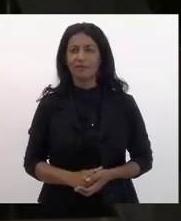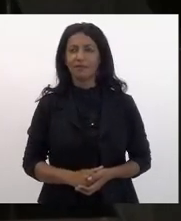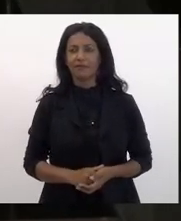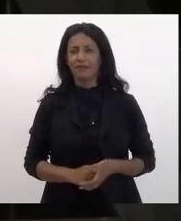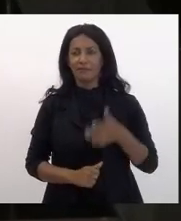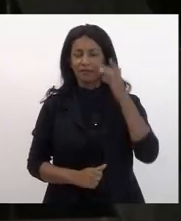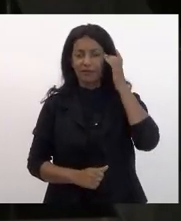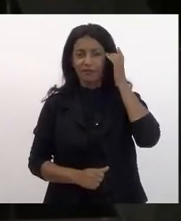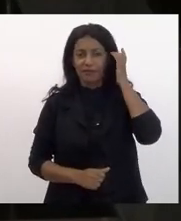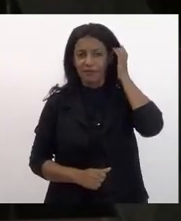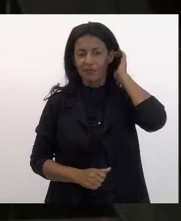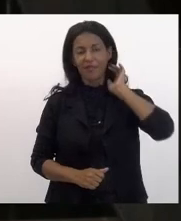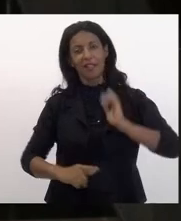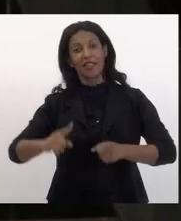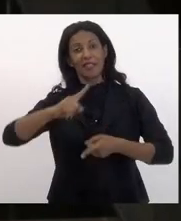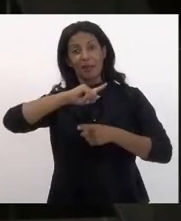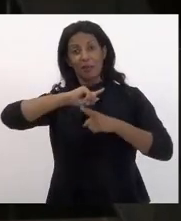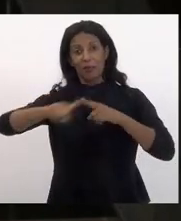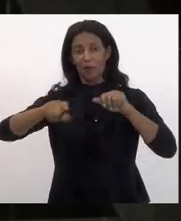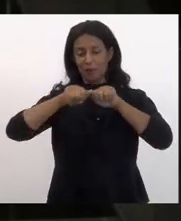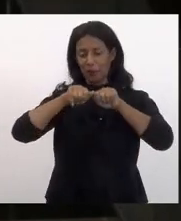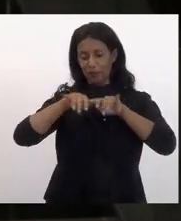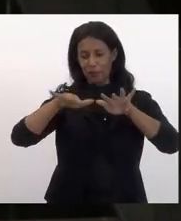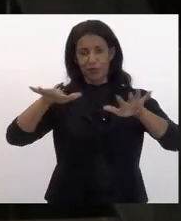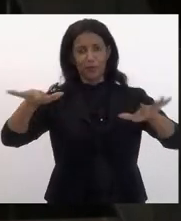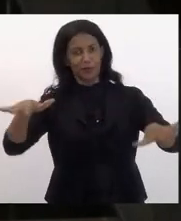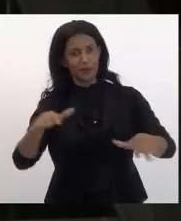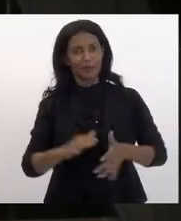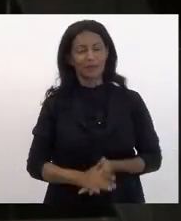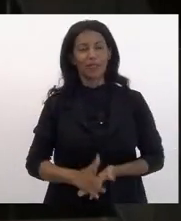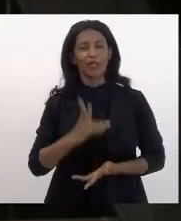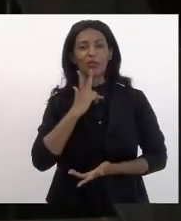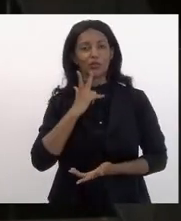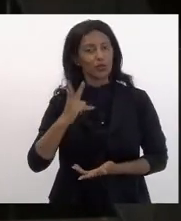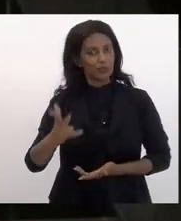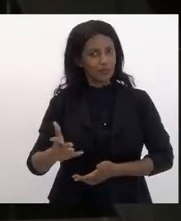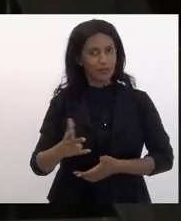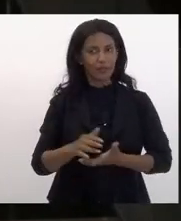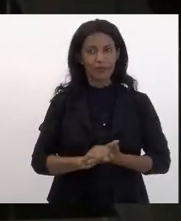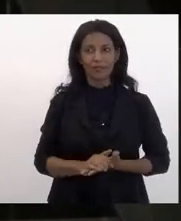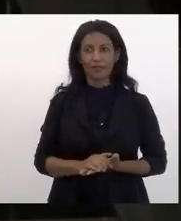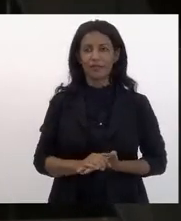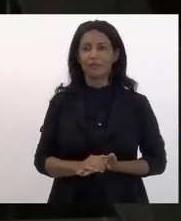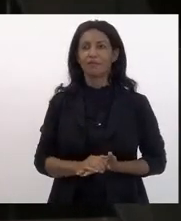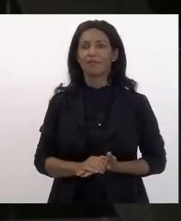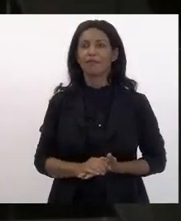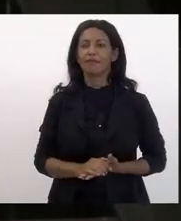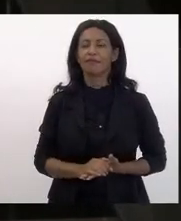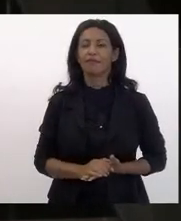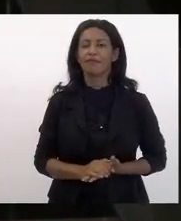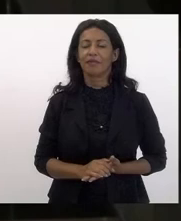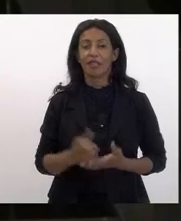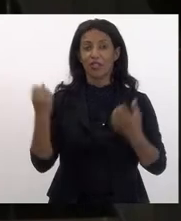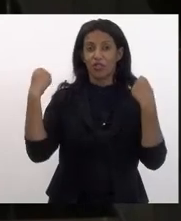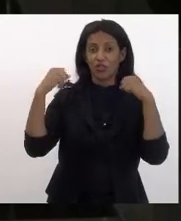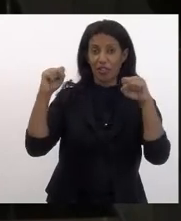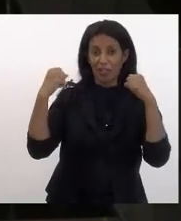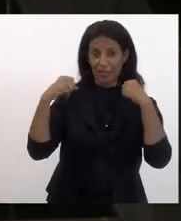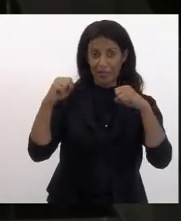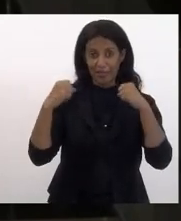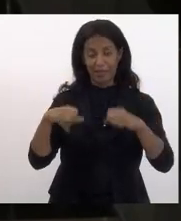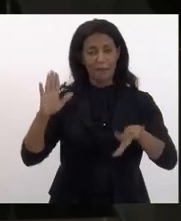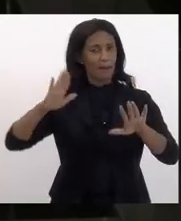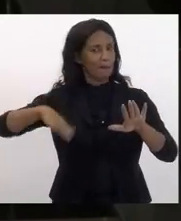E a proibição se estende, né? Eu já falei... Para concluir, deputado. De academias de